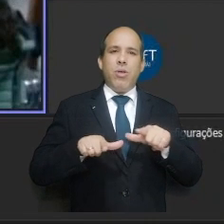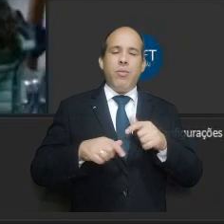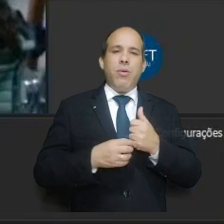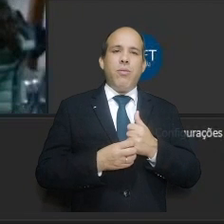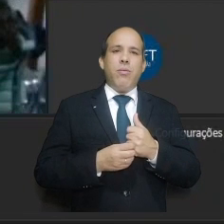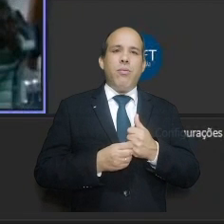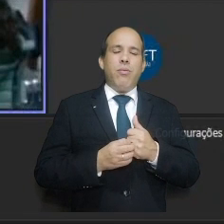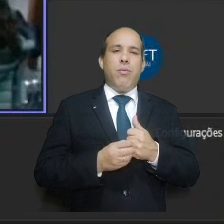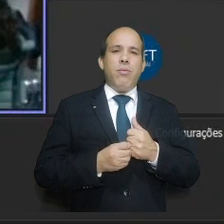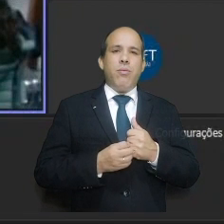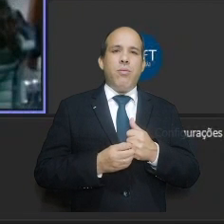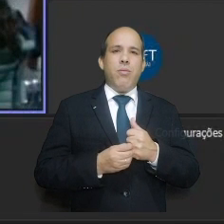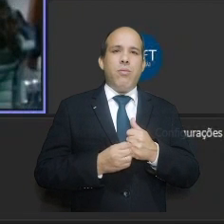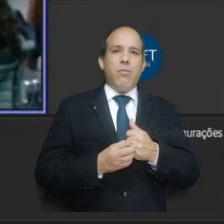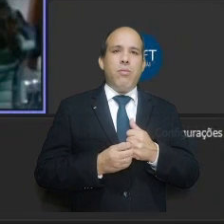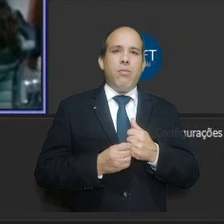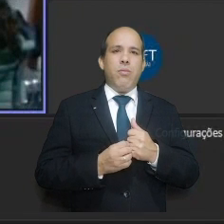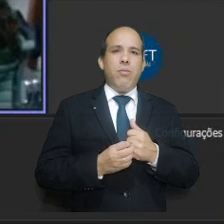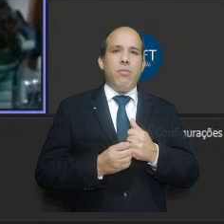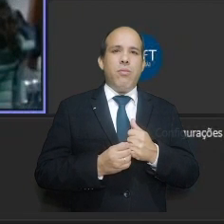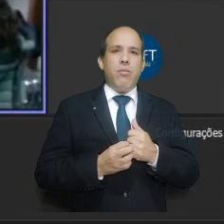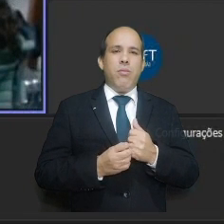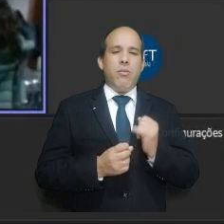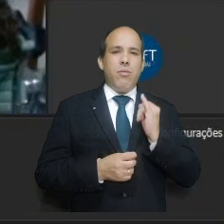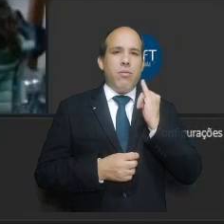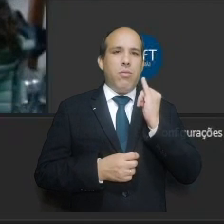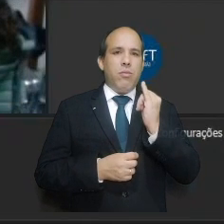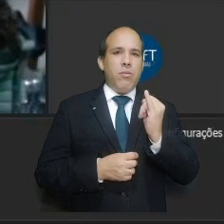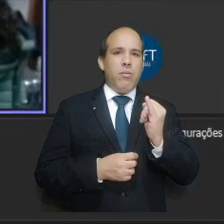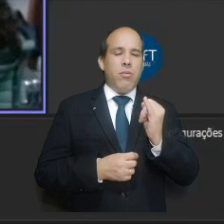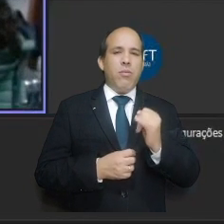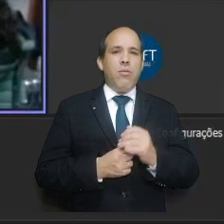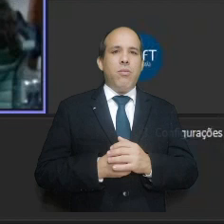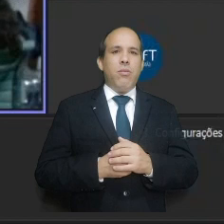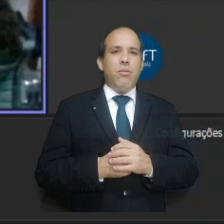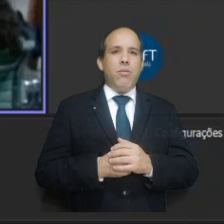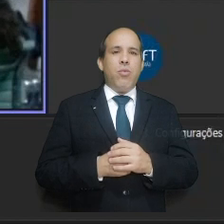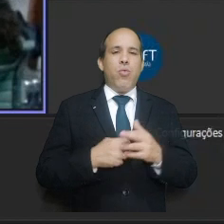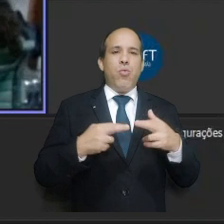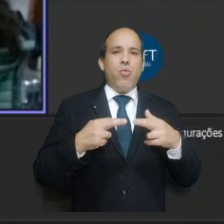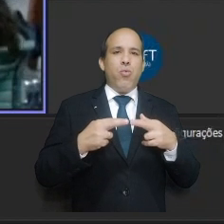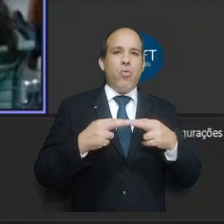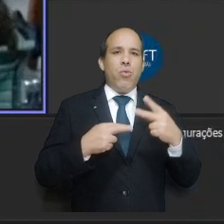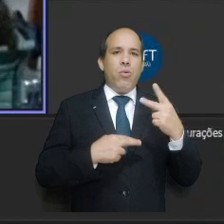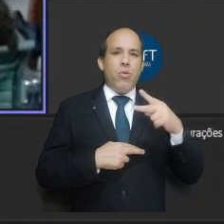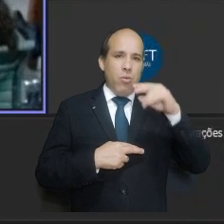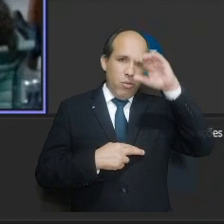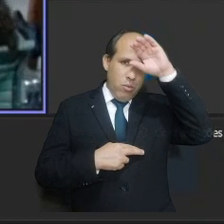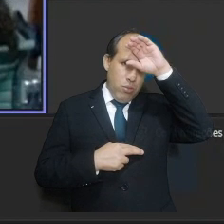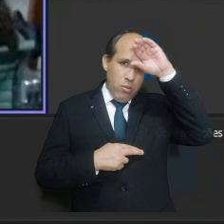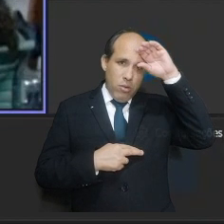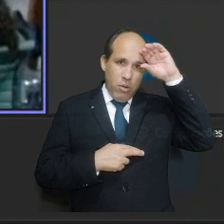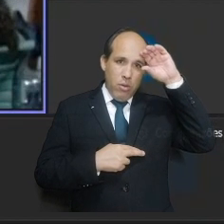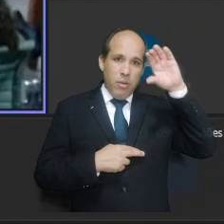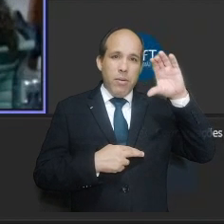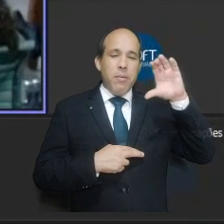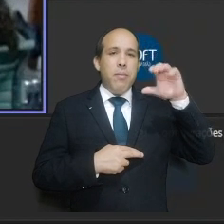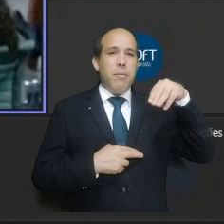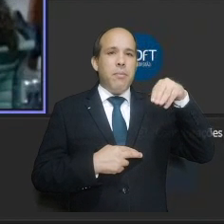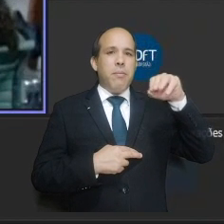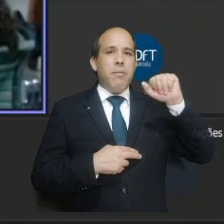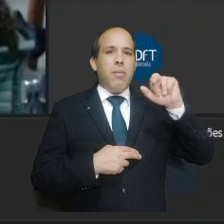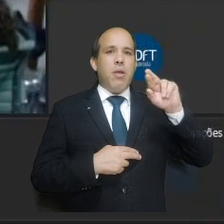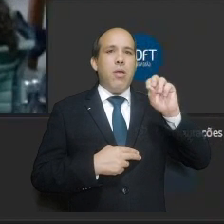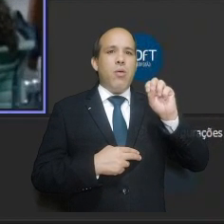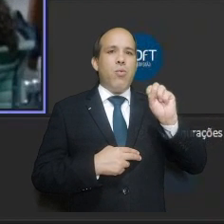trabalhos, informo a Vossa Excelência que o recurso do seu cliente, o senhor Marcos